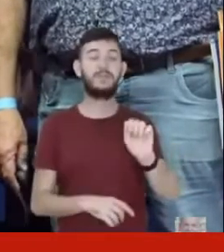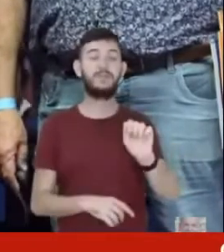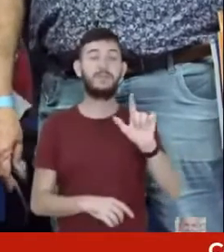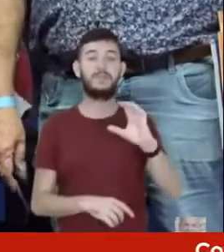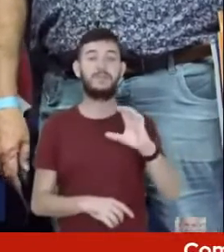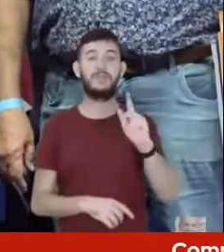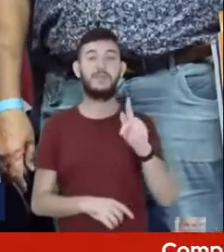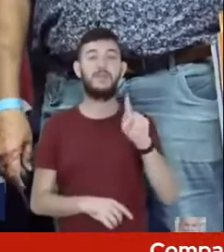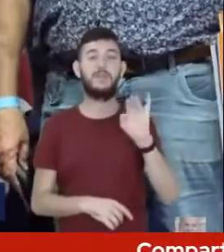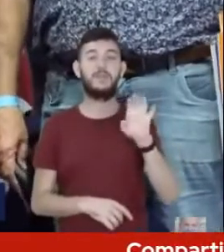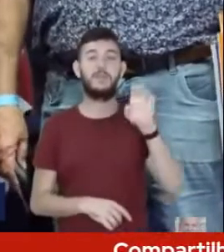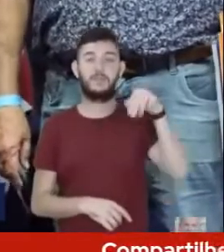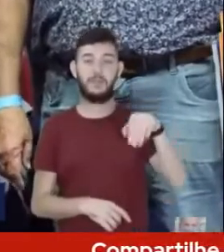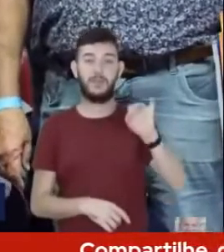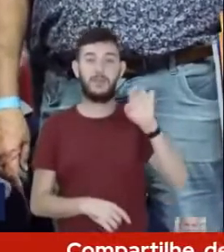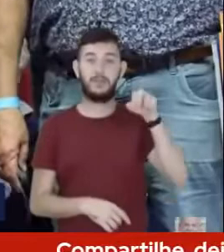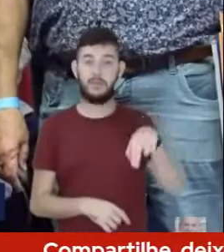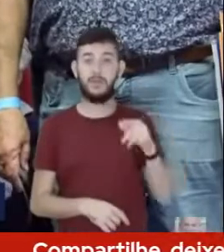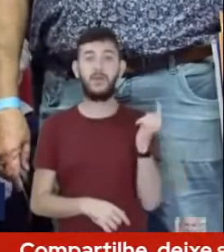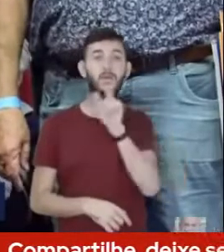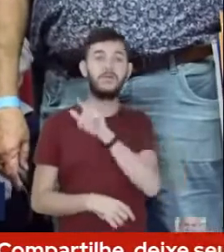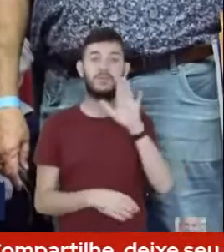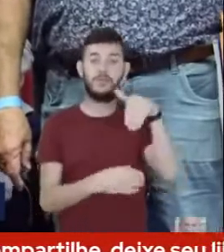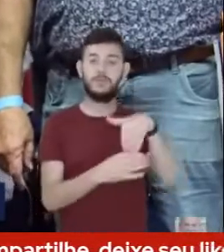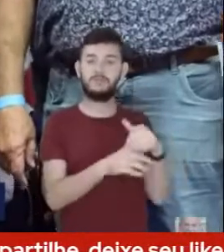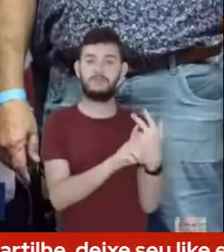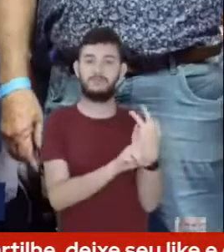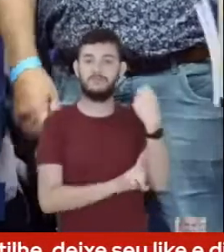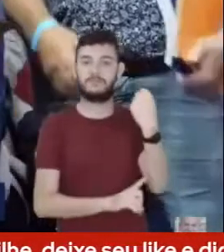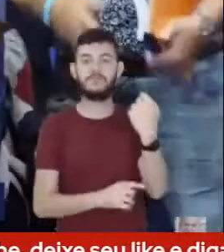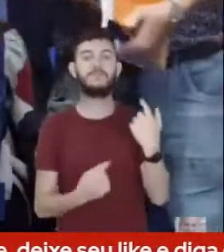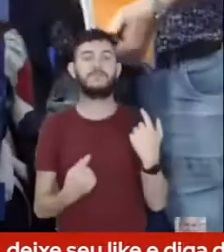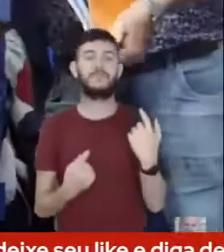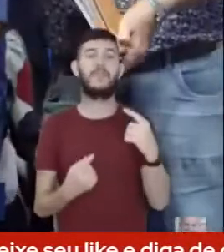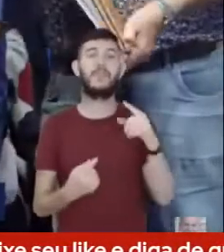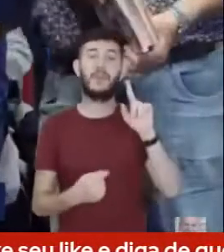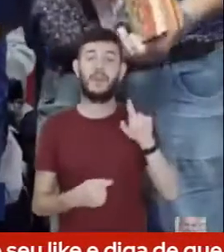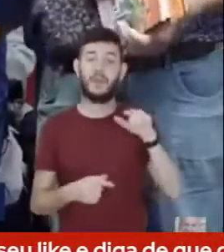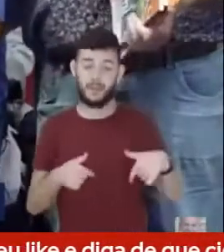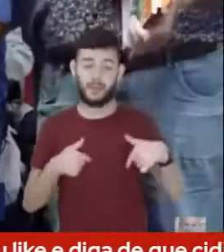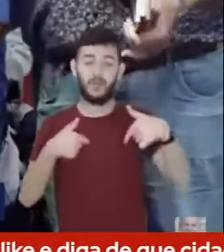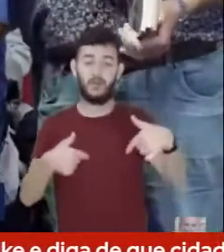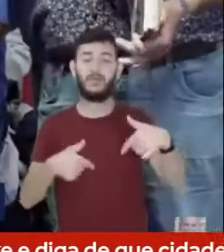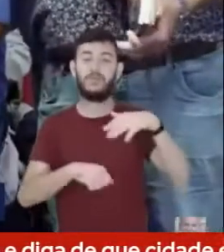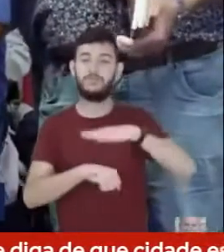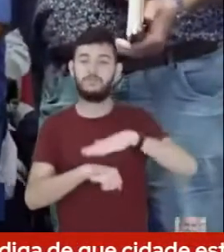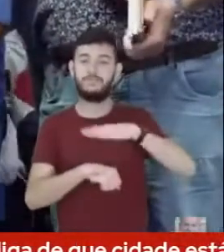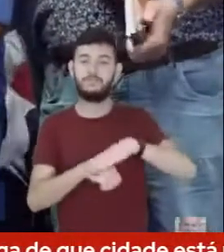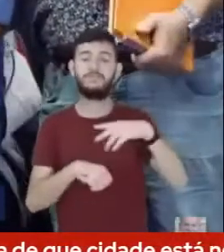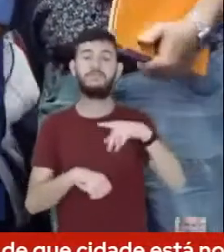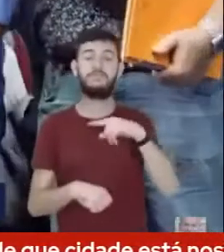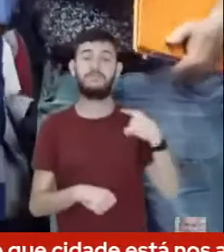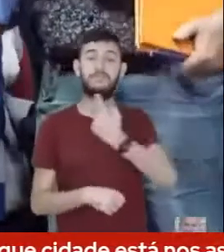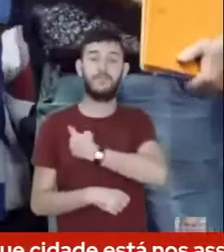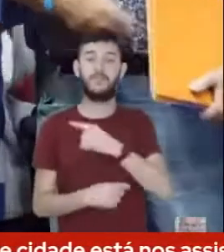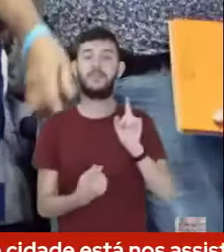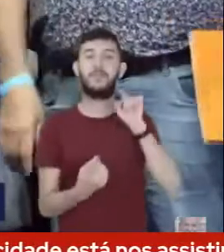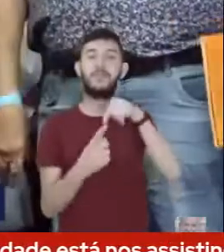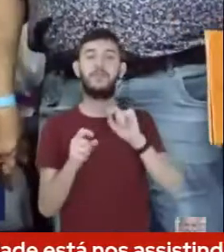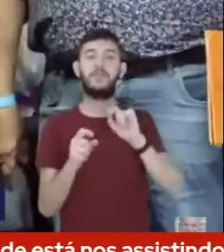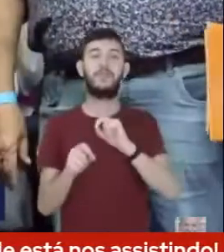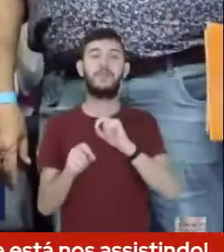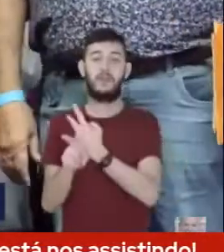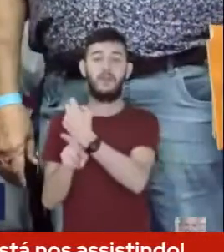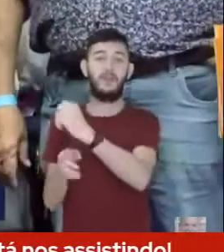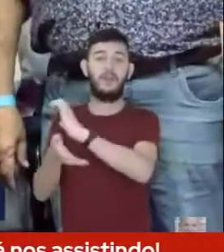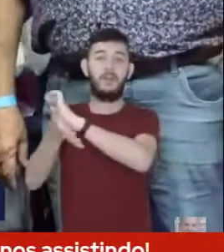à vitória. Essa é a nossa luta. A luta é derrotar o Bolsonaro. E para derrotar o